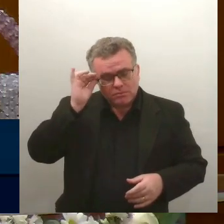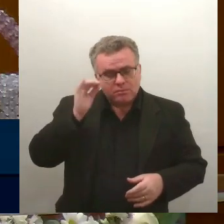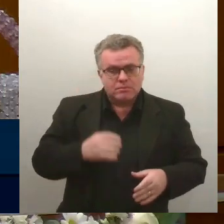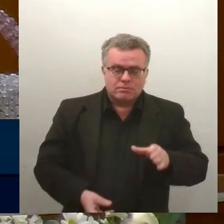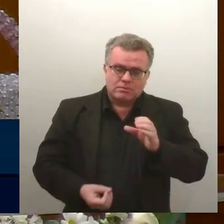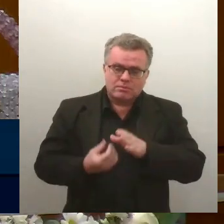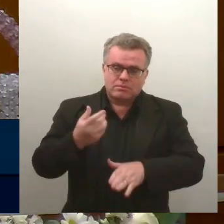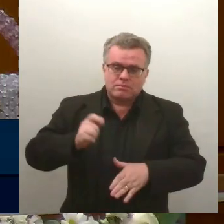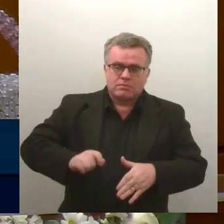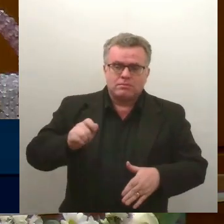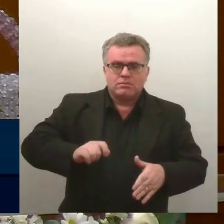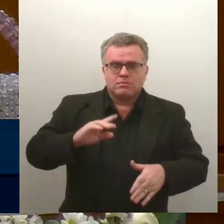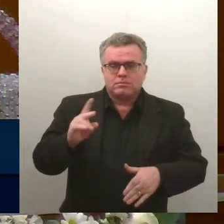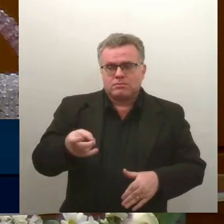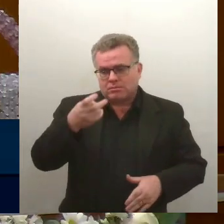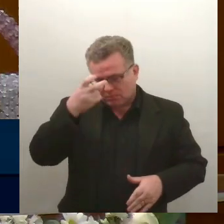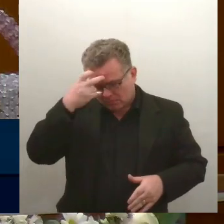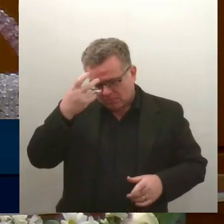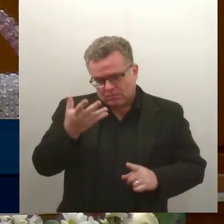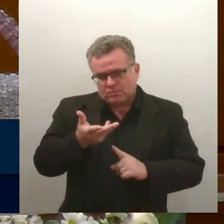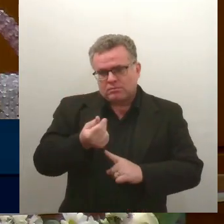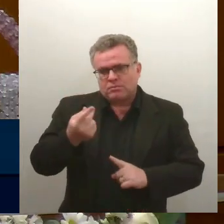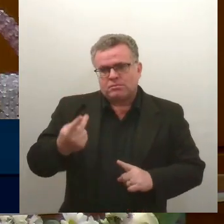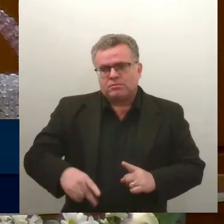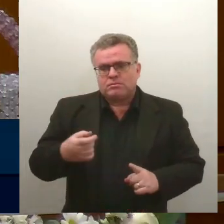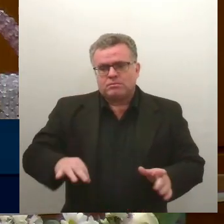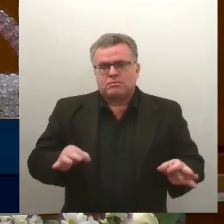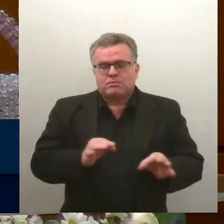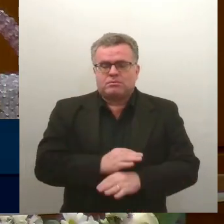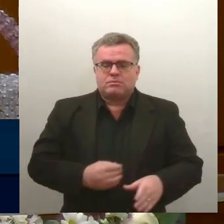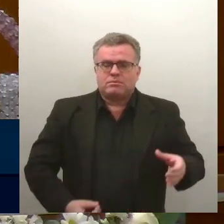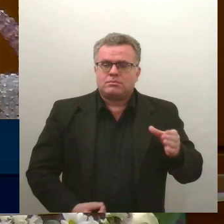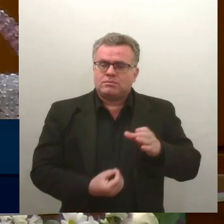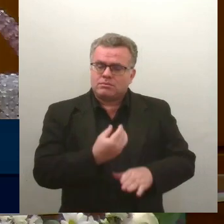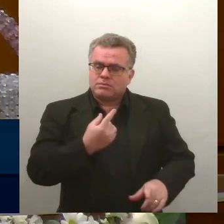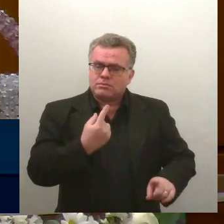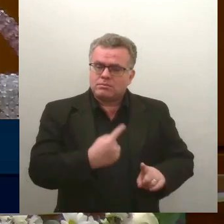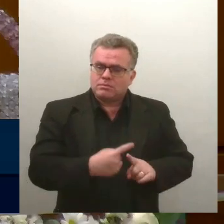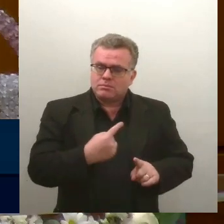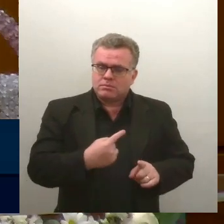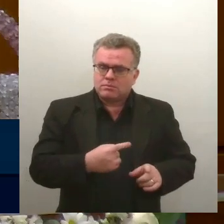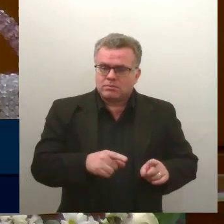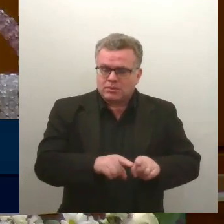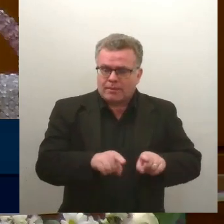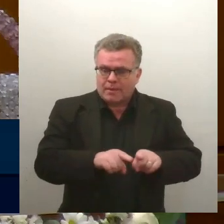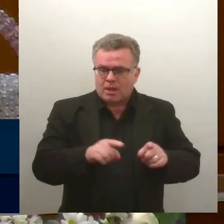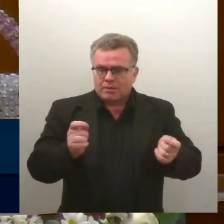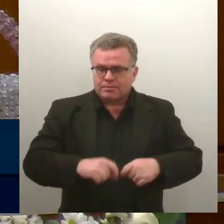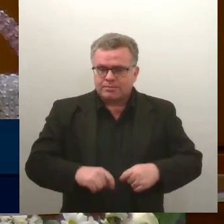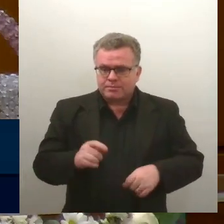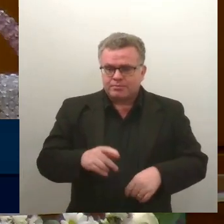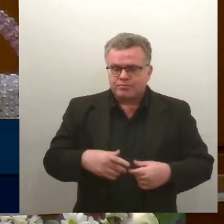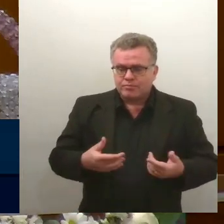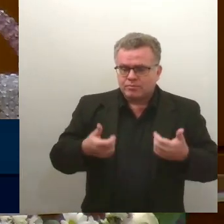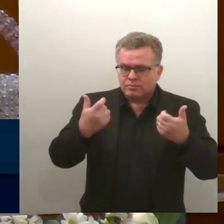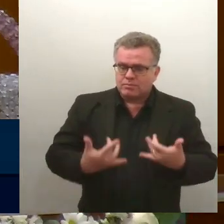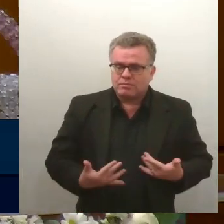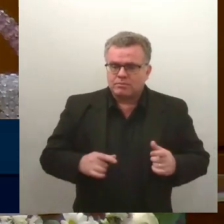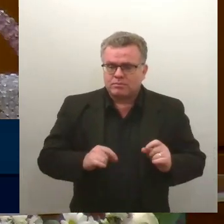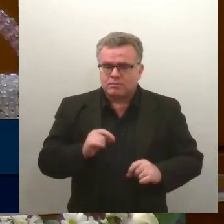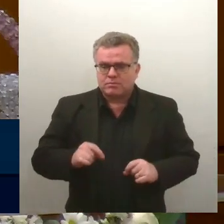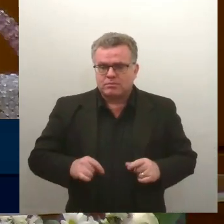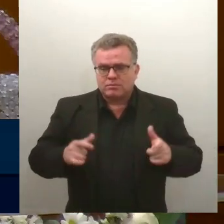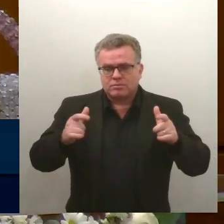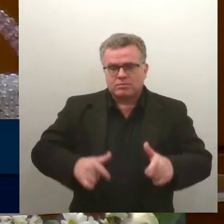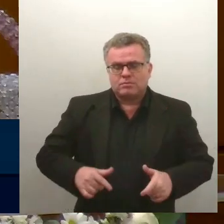Sergipe, criador e participante do concurso de poesia falada no Norte e Nordeste e fundador do